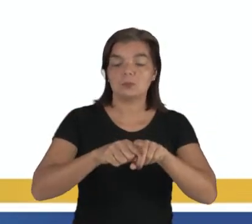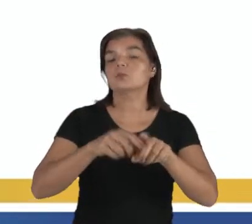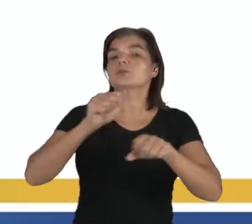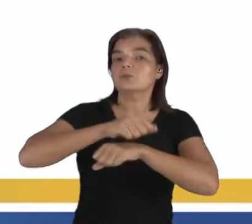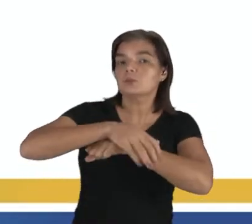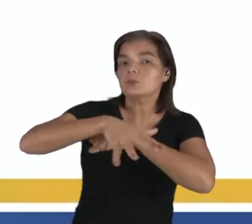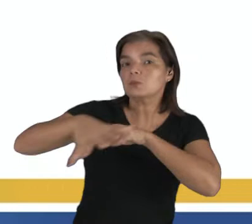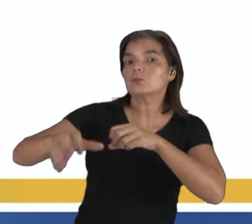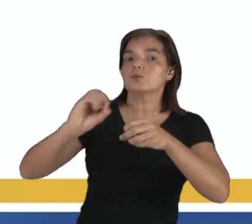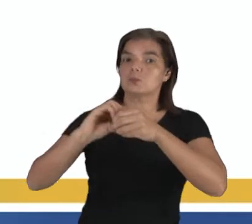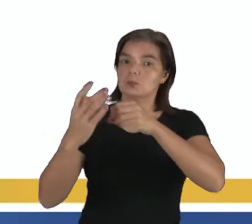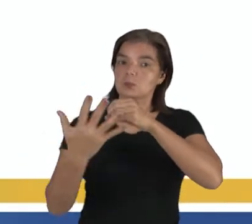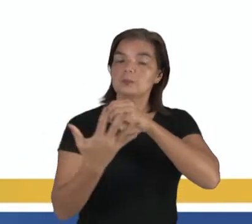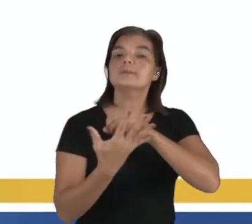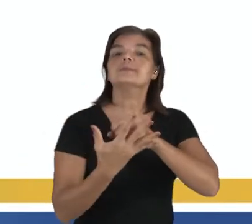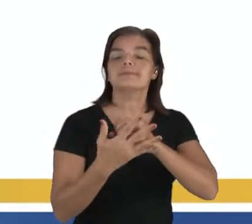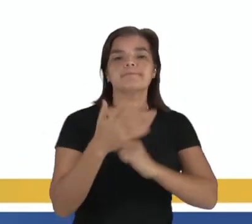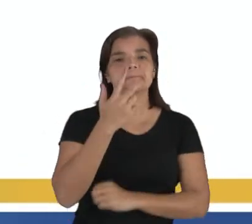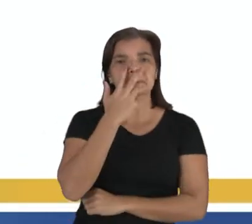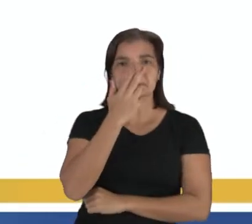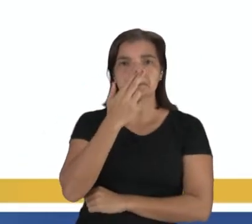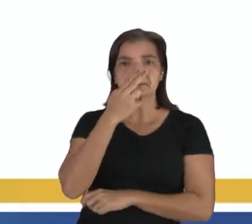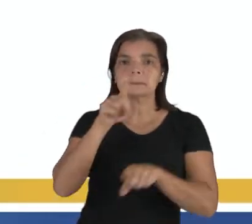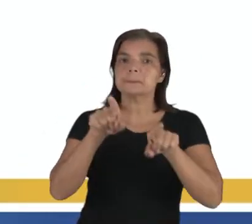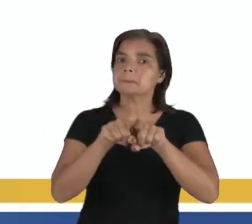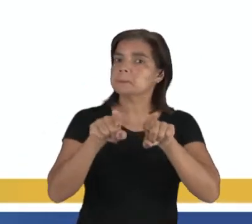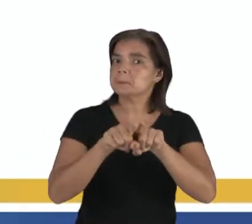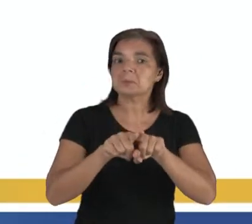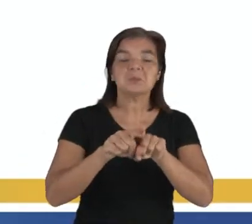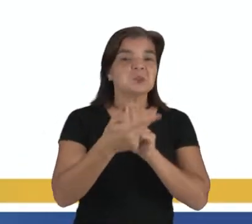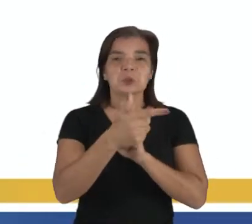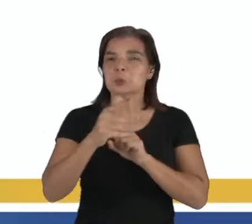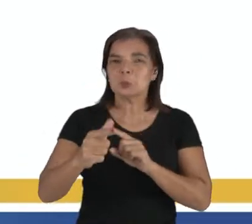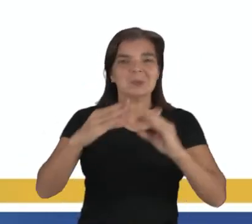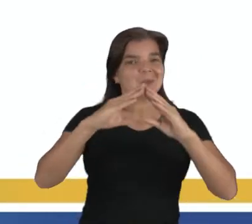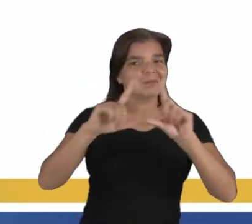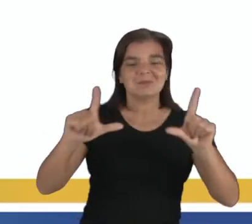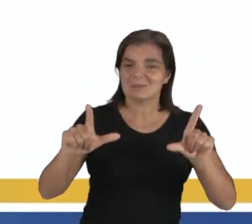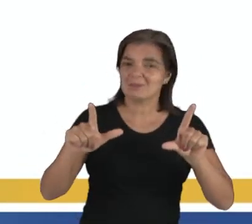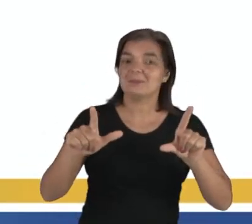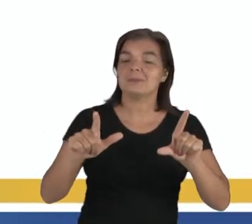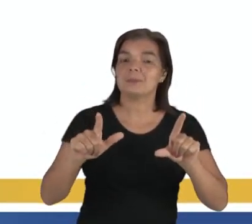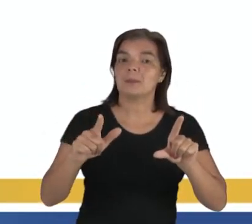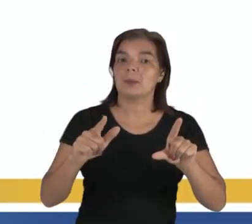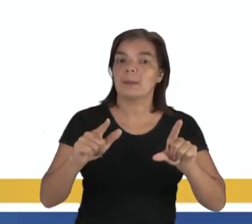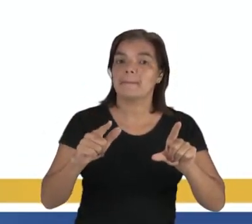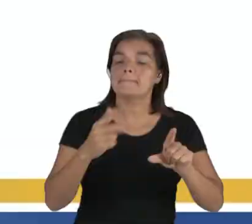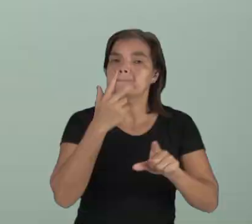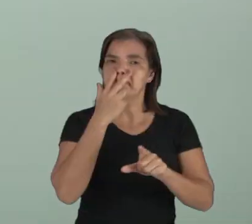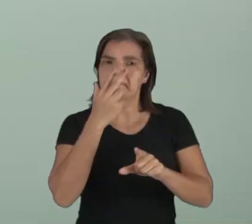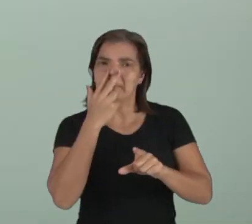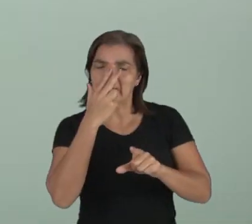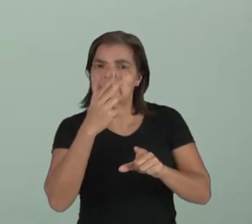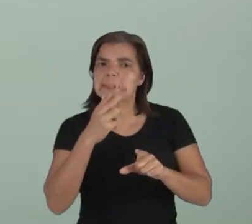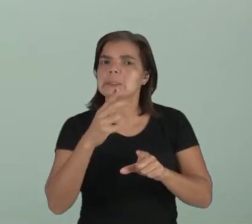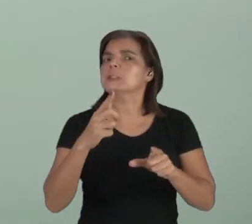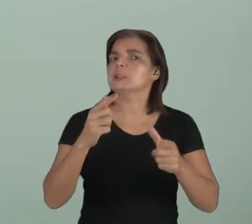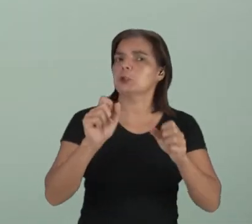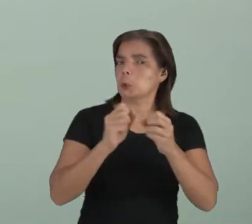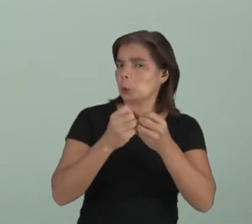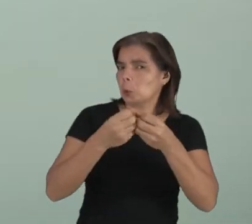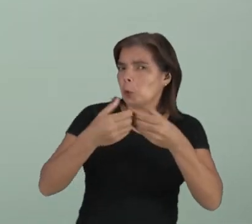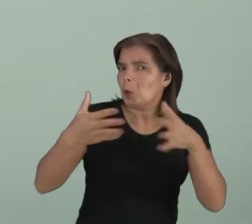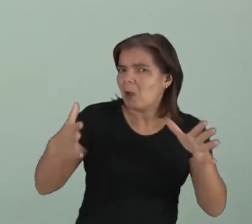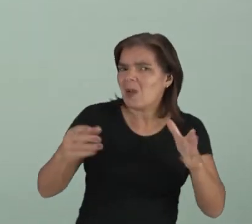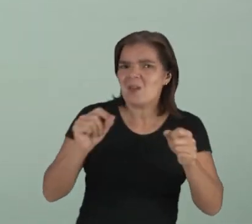da Covid-19 parece não ter lógica. No momento em que ele escreve parece não ter lógica, fazer